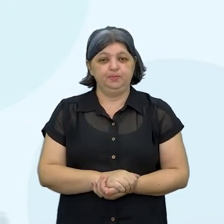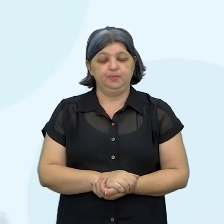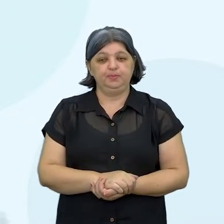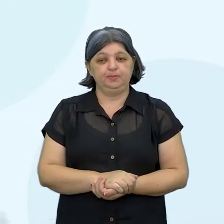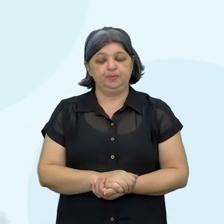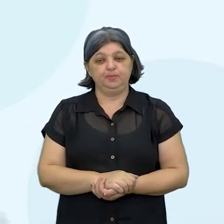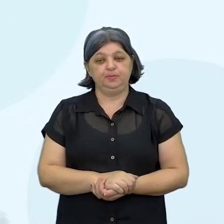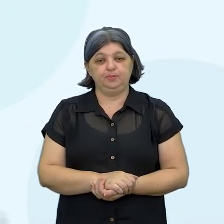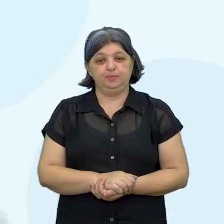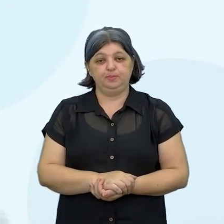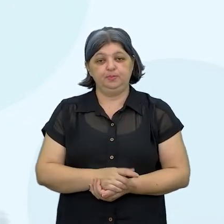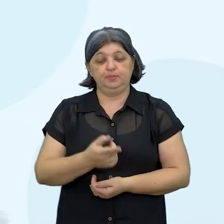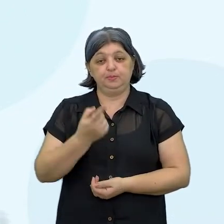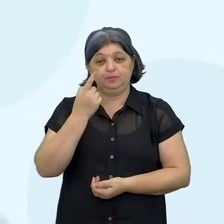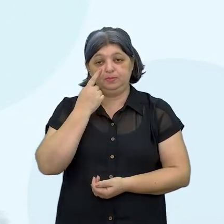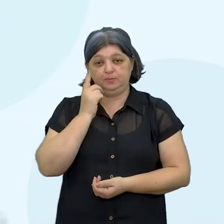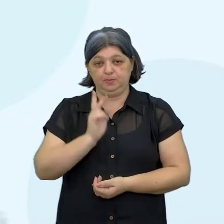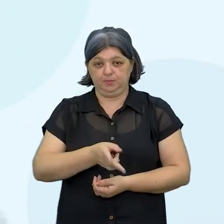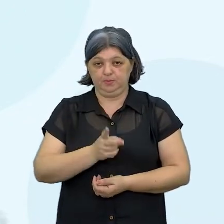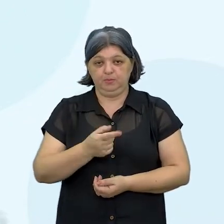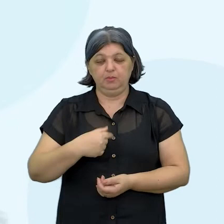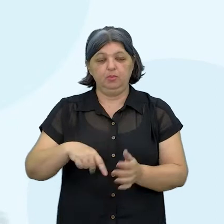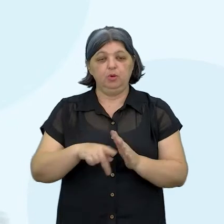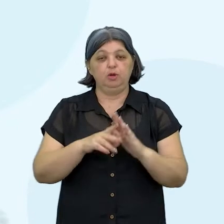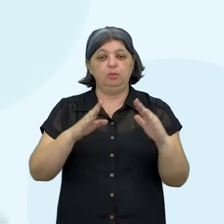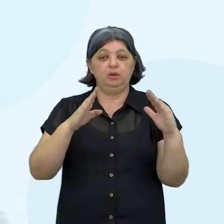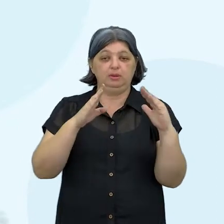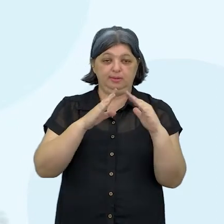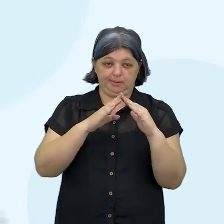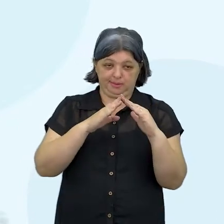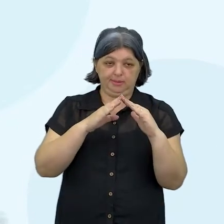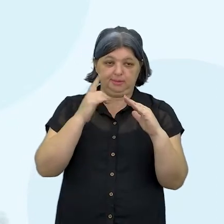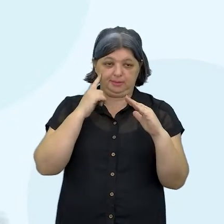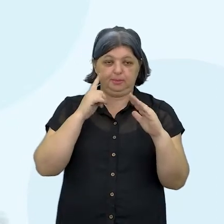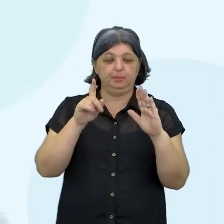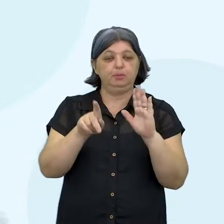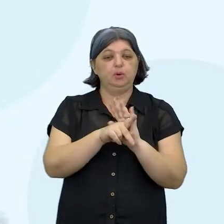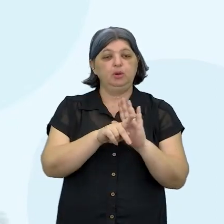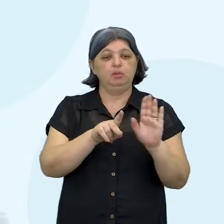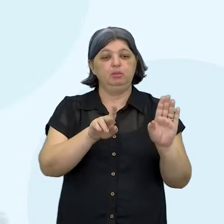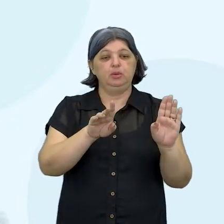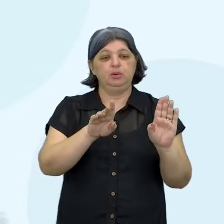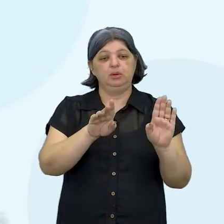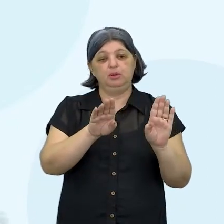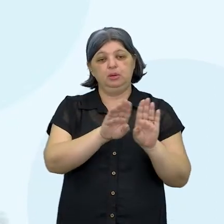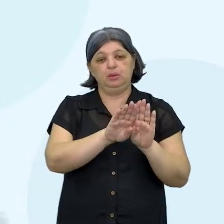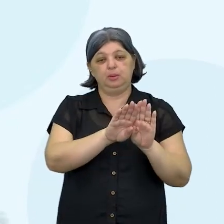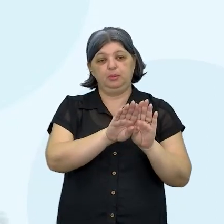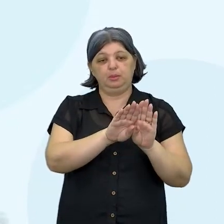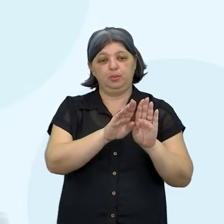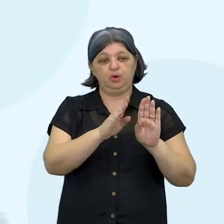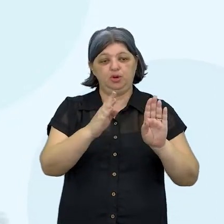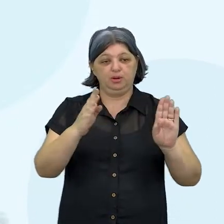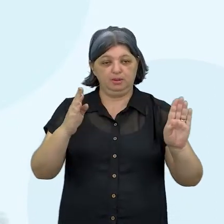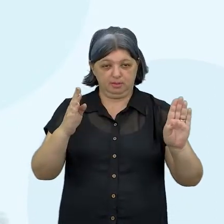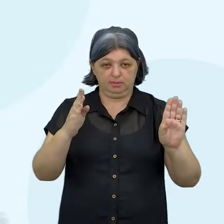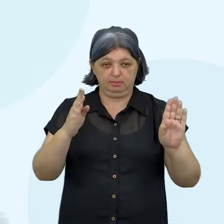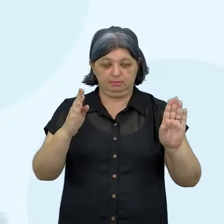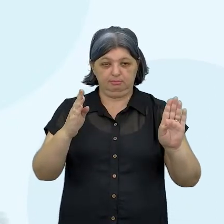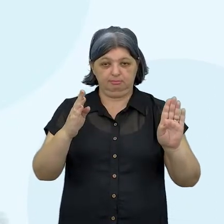Então vamos lá. Aqui está a frente da casa. Então esse é o portão de entrada que eu imaginei. Olha